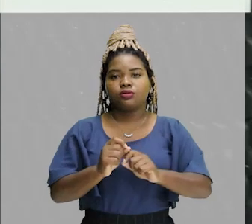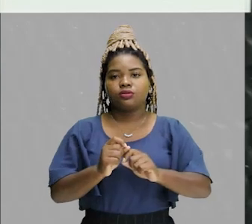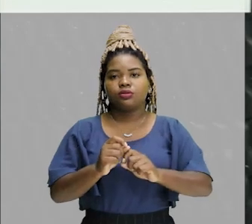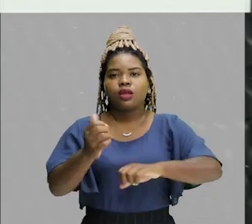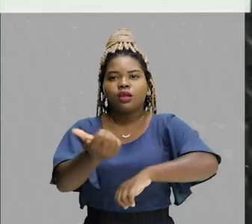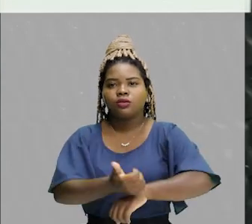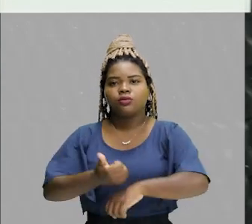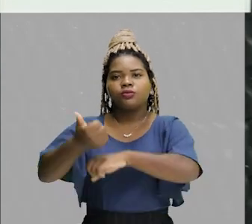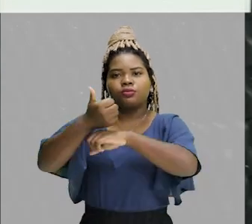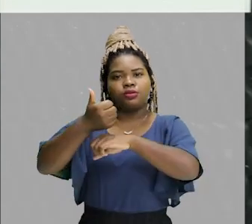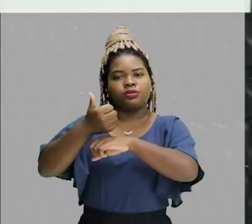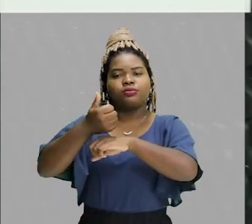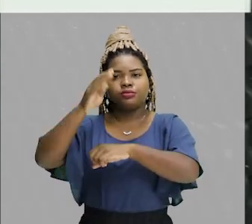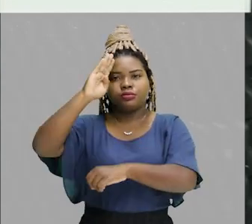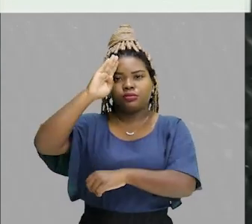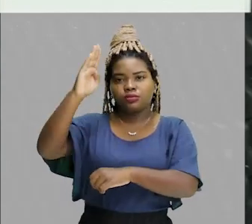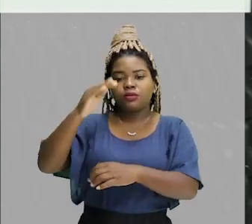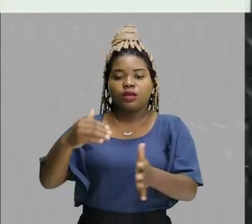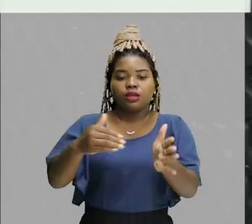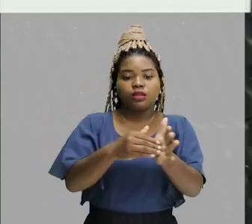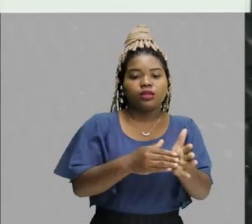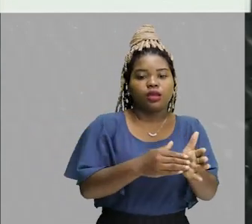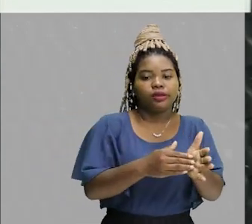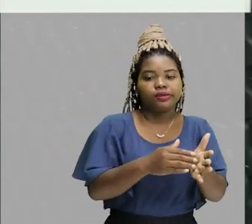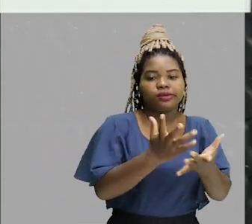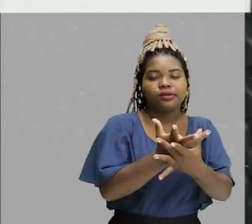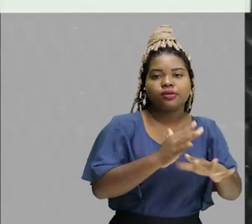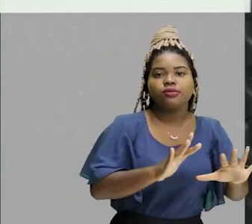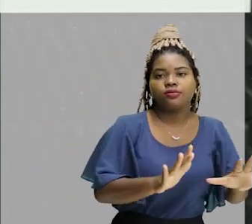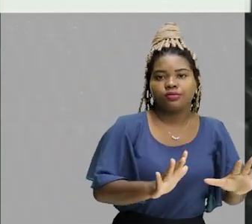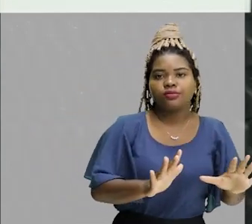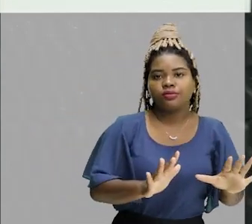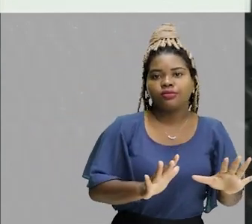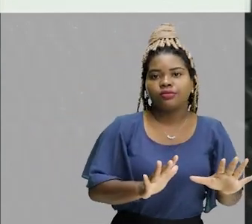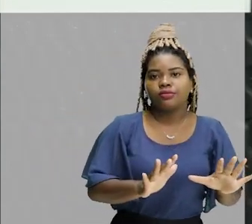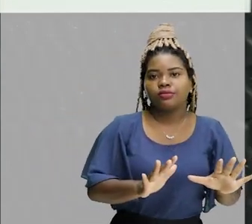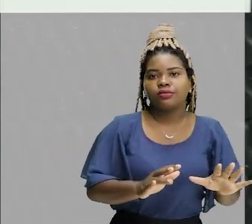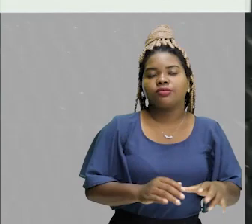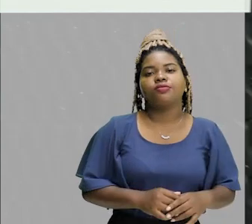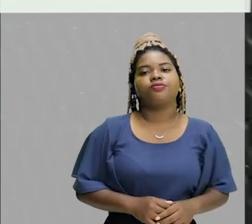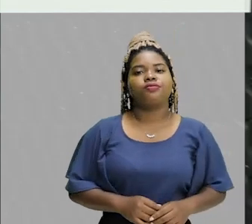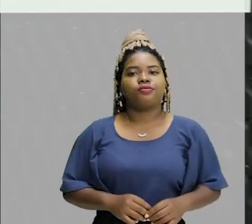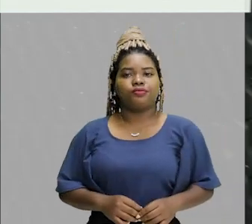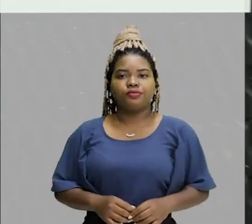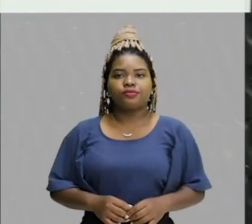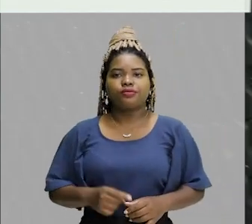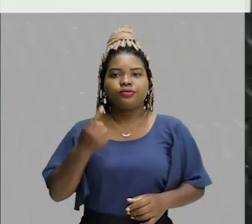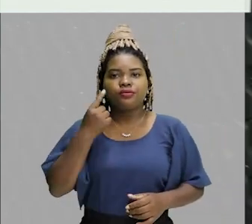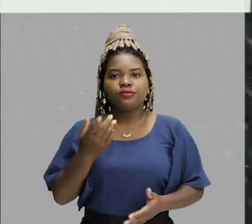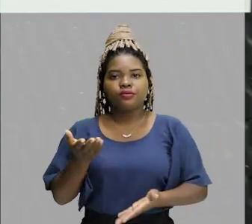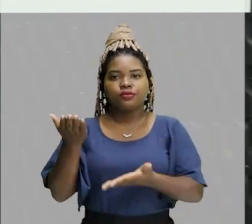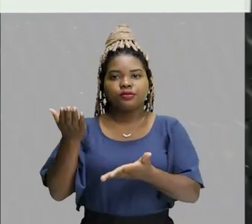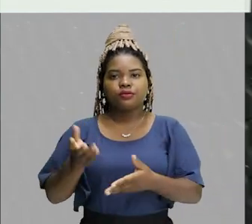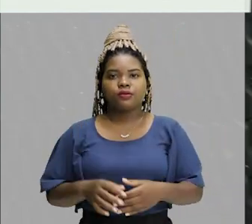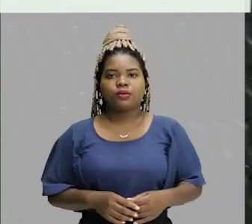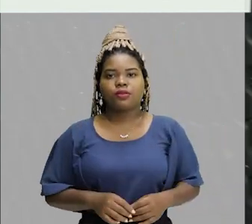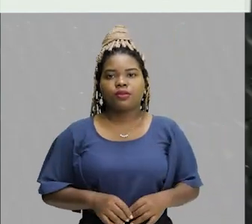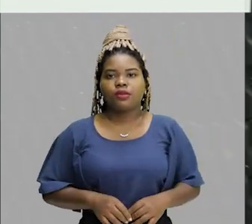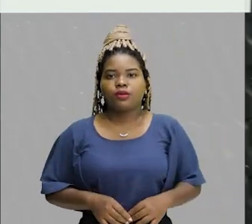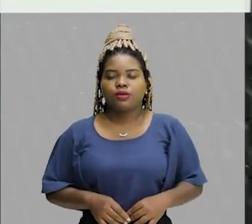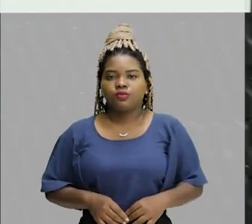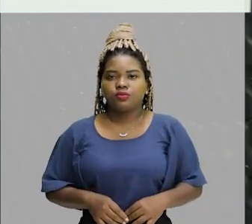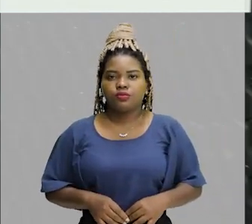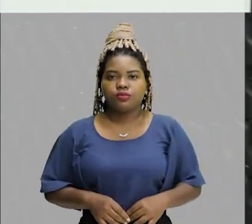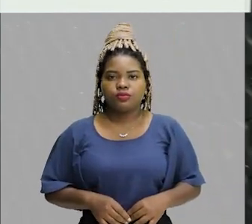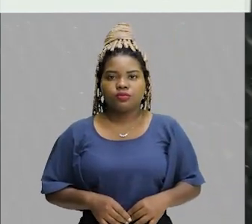só, das premissas até a conclusão, premissas para a conclusão,